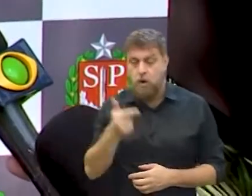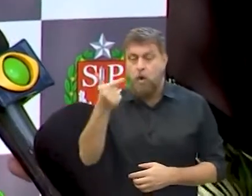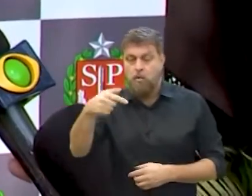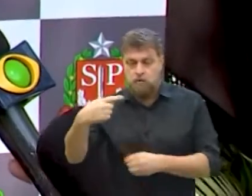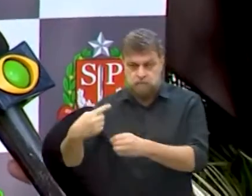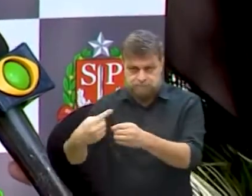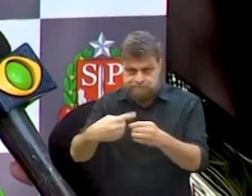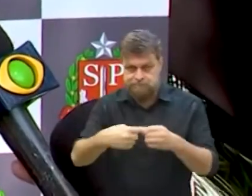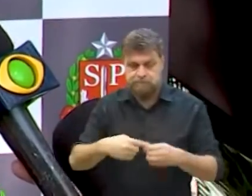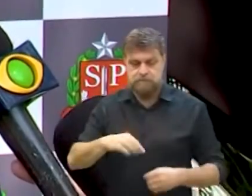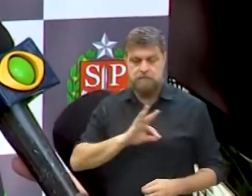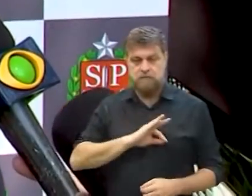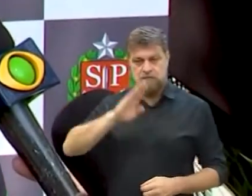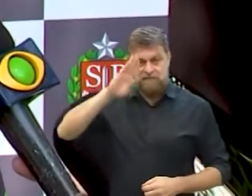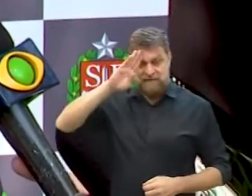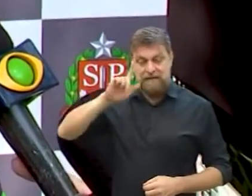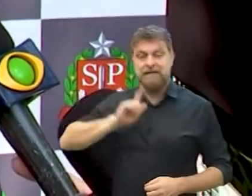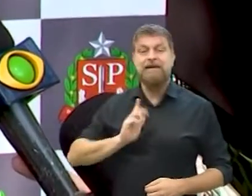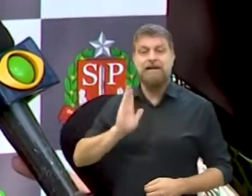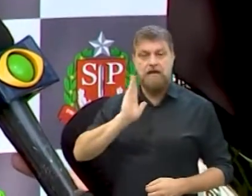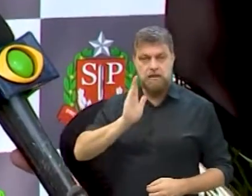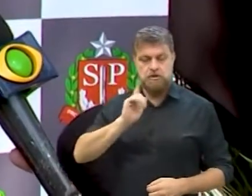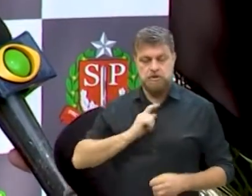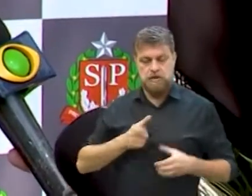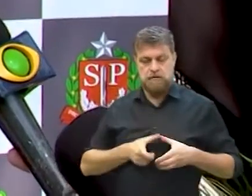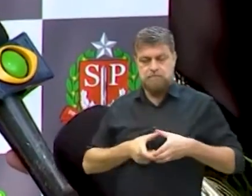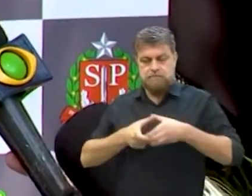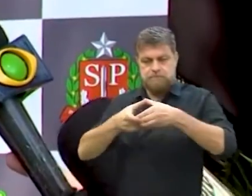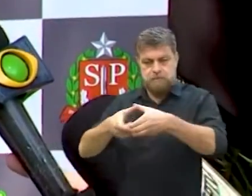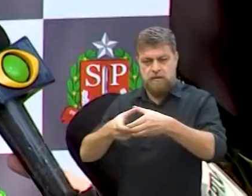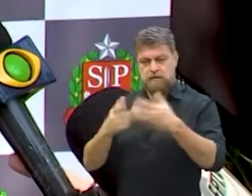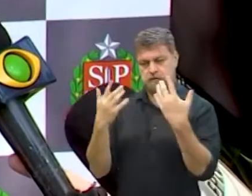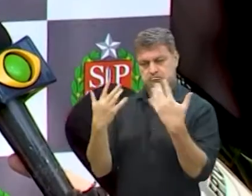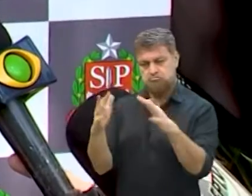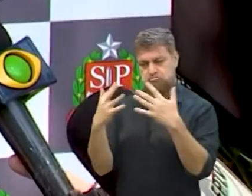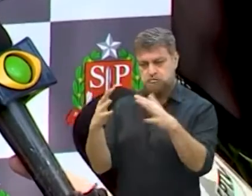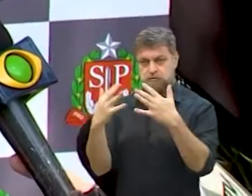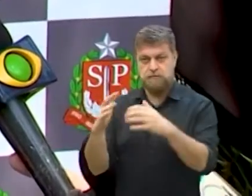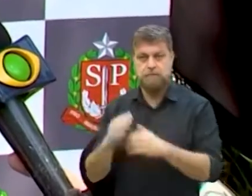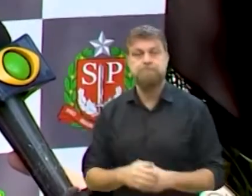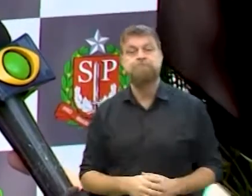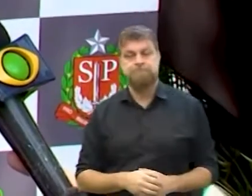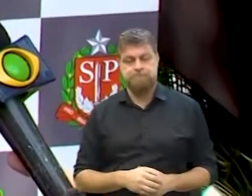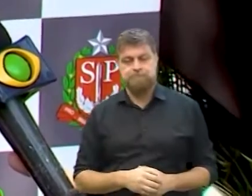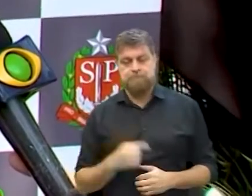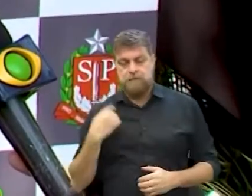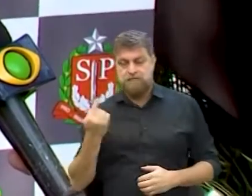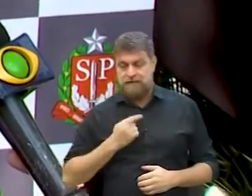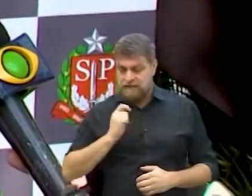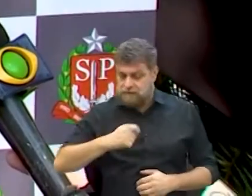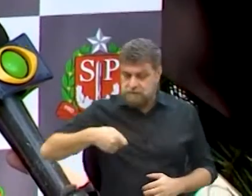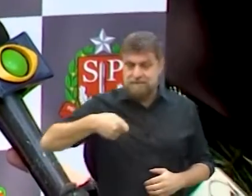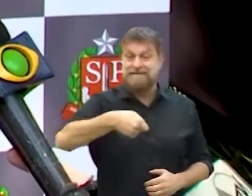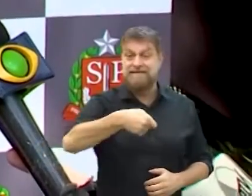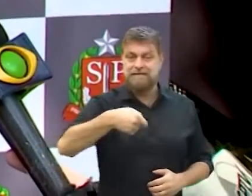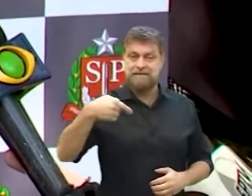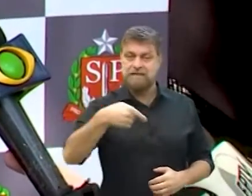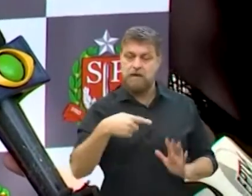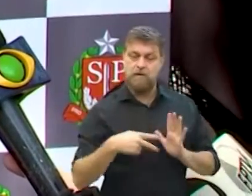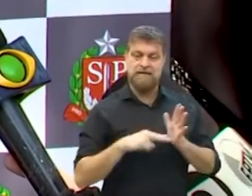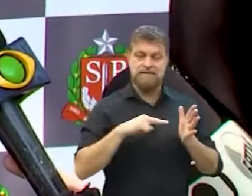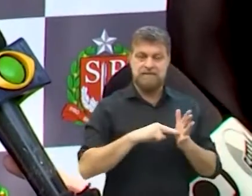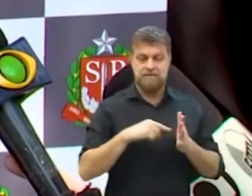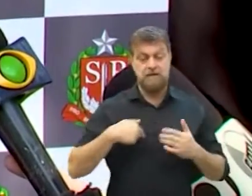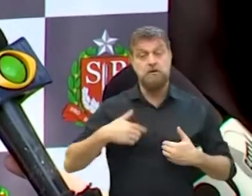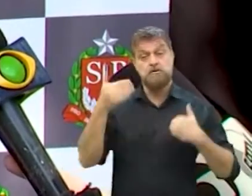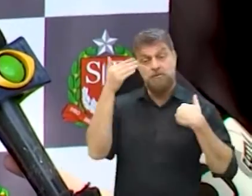Polícia Militar já possuem as suas moedas, né? E nesse sentido é um